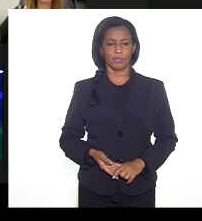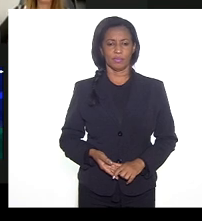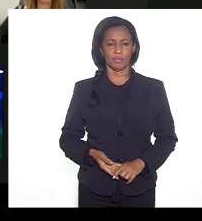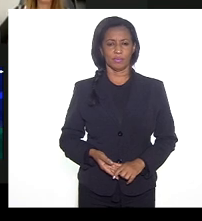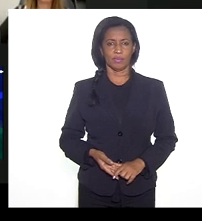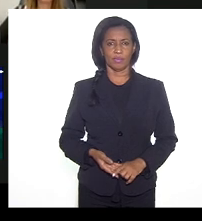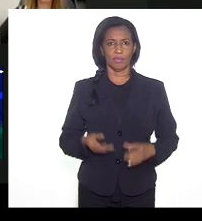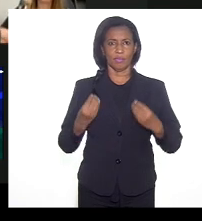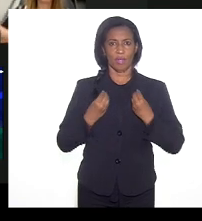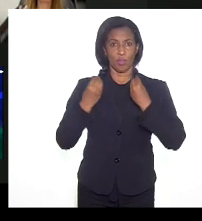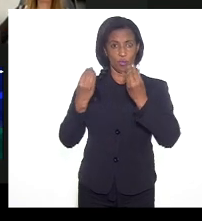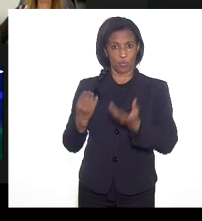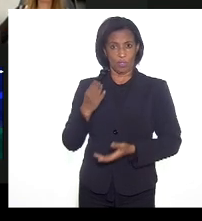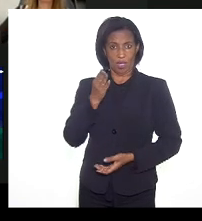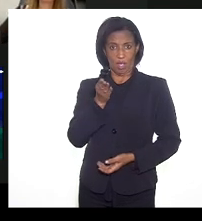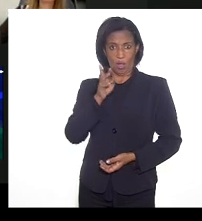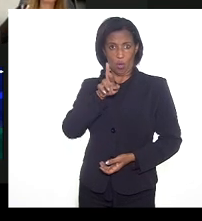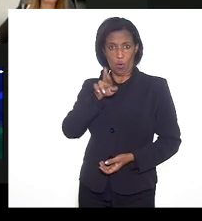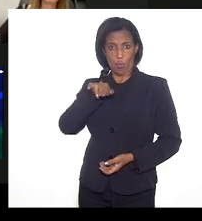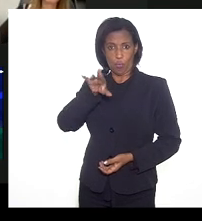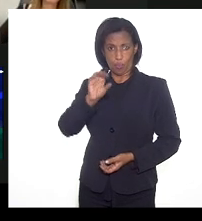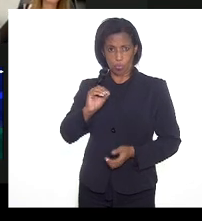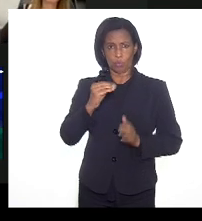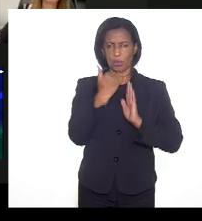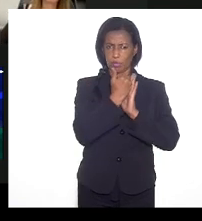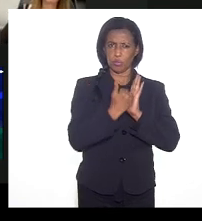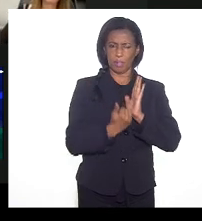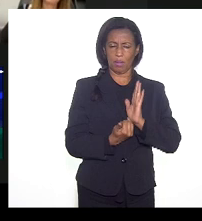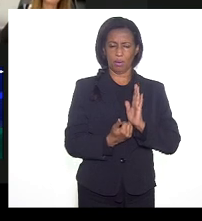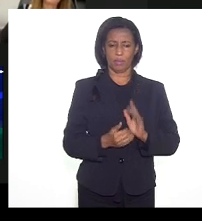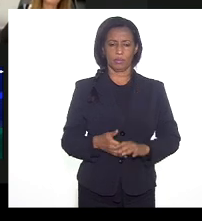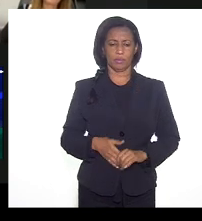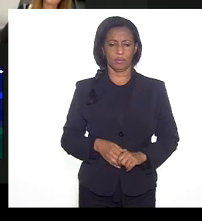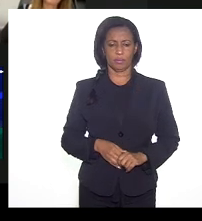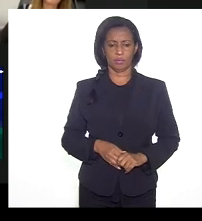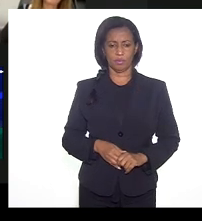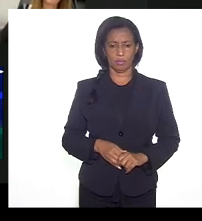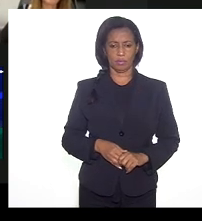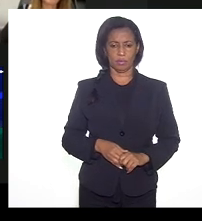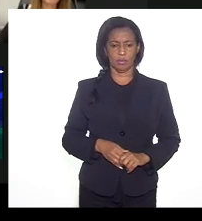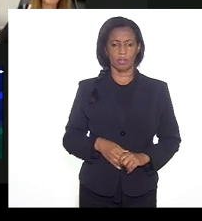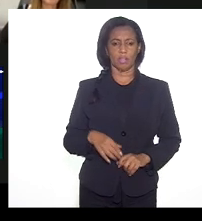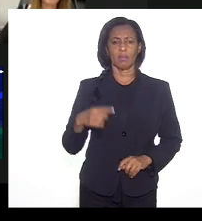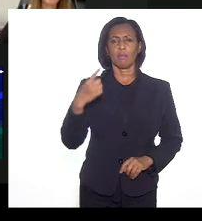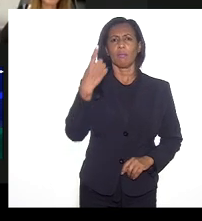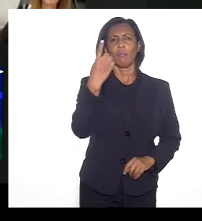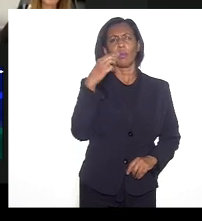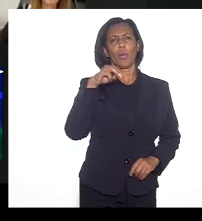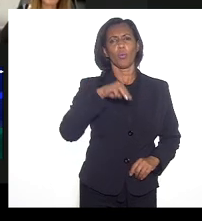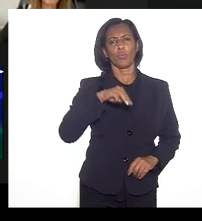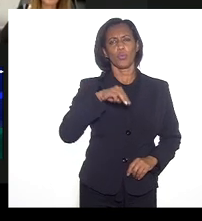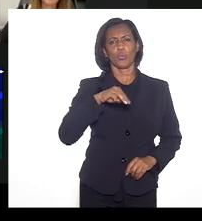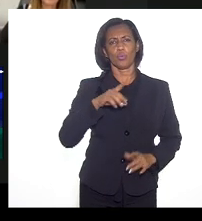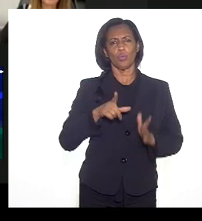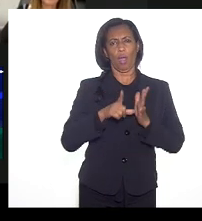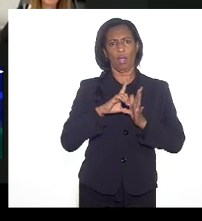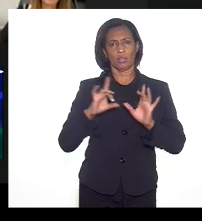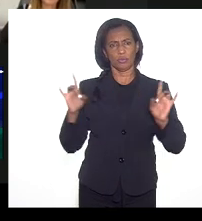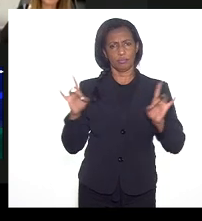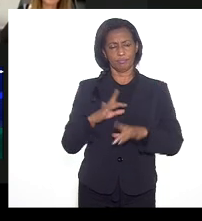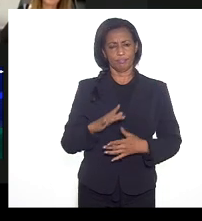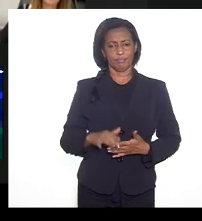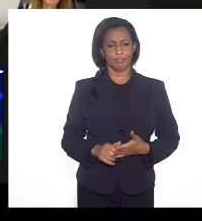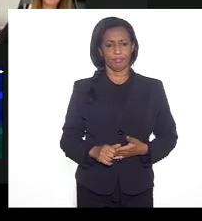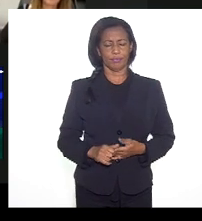Bruno e depois o Deodalto pela ordem presidente me permita um minuto antes de encerrar por favor